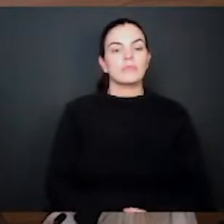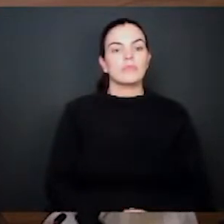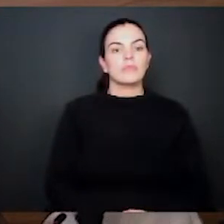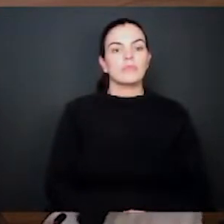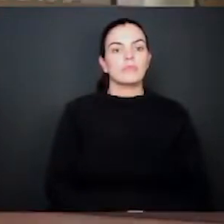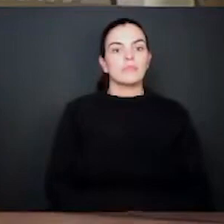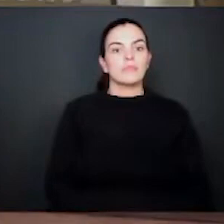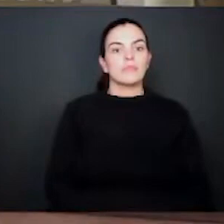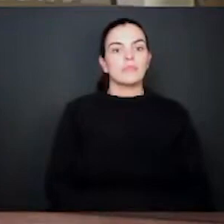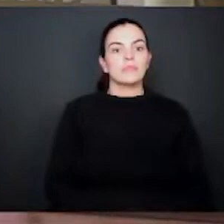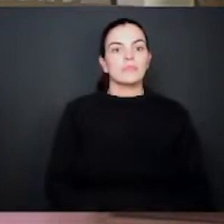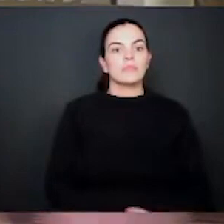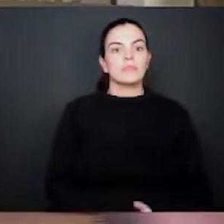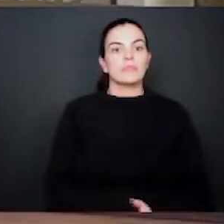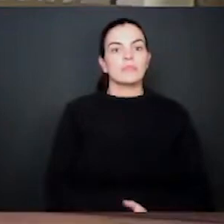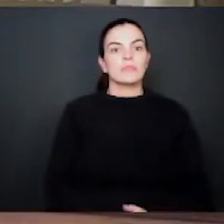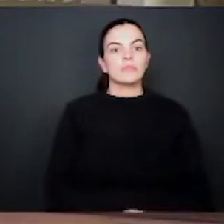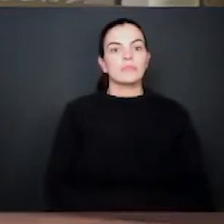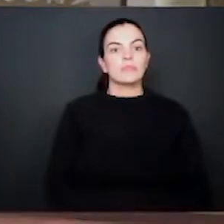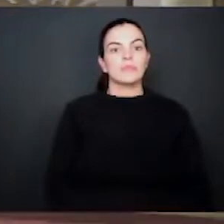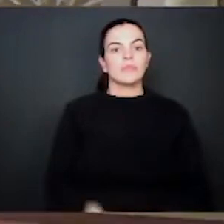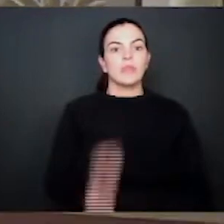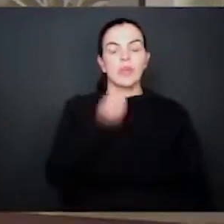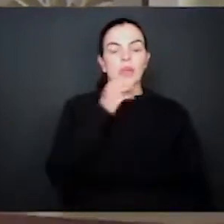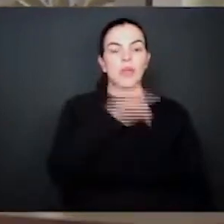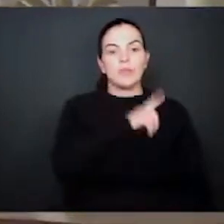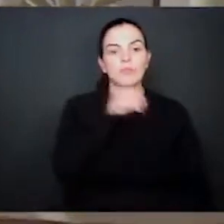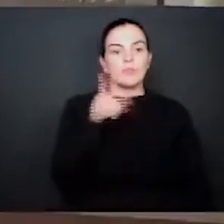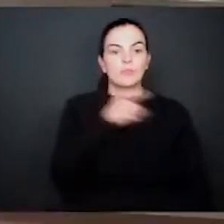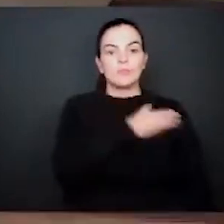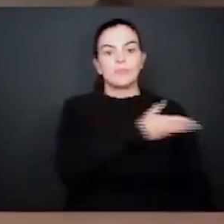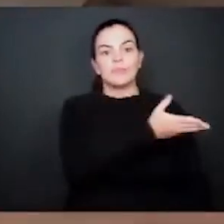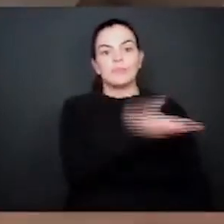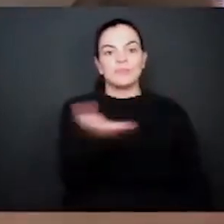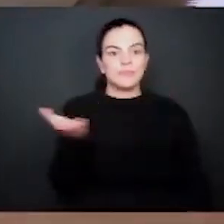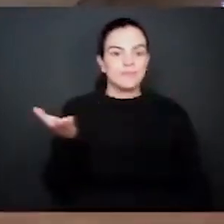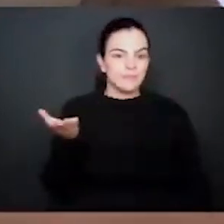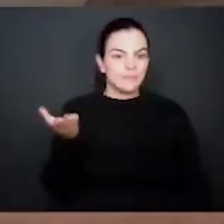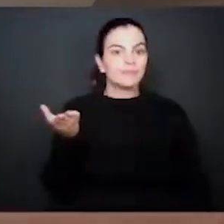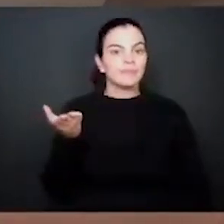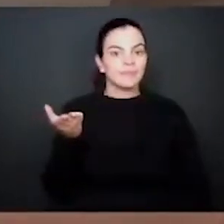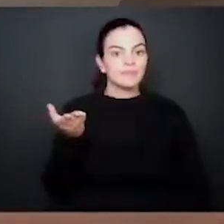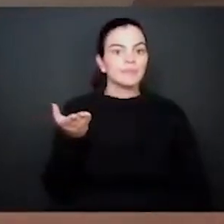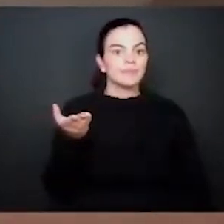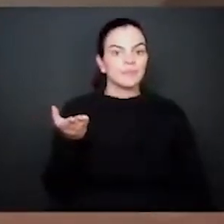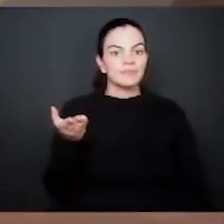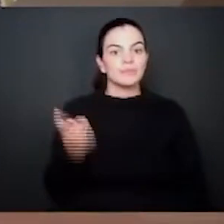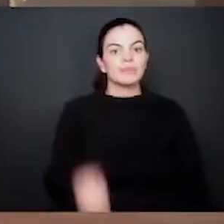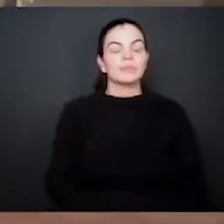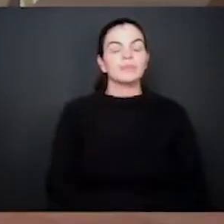Bom dia a todos e todas, as pessoas aqui presentes,